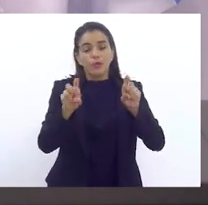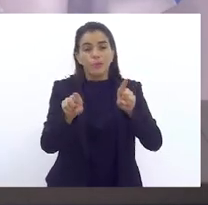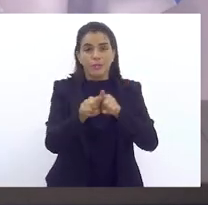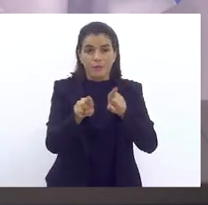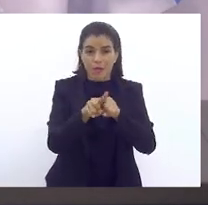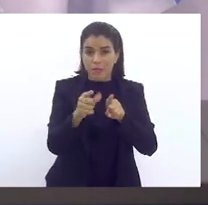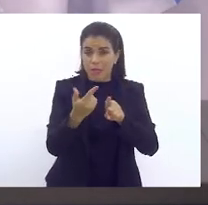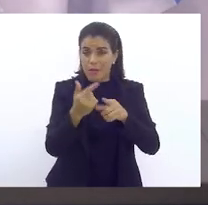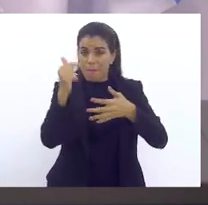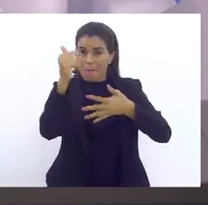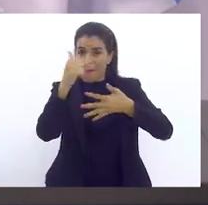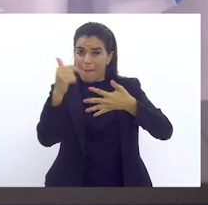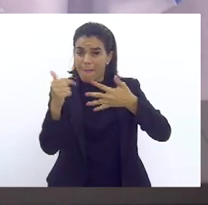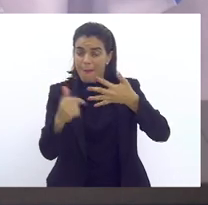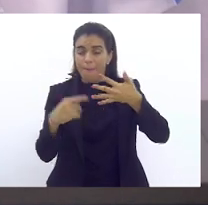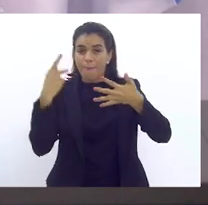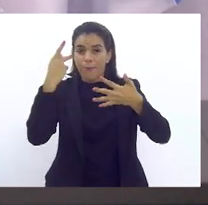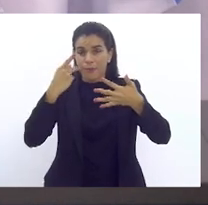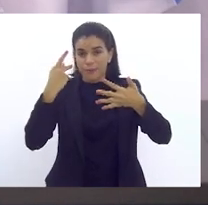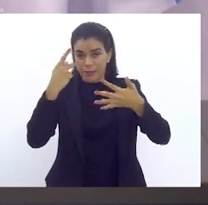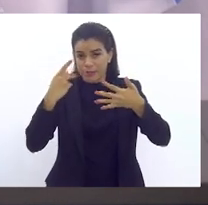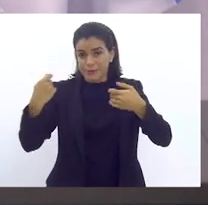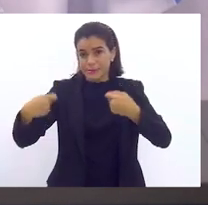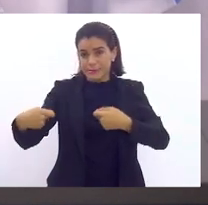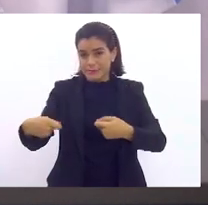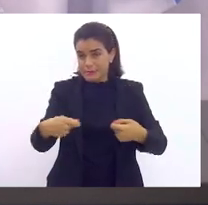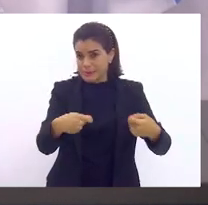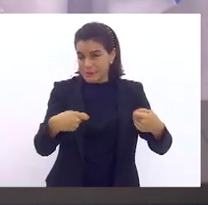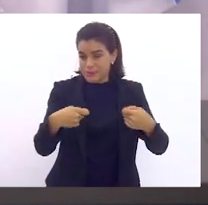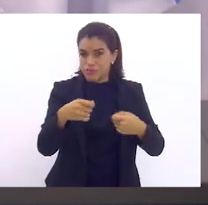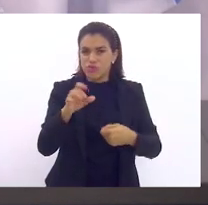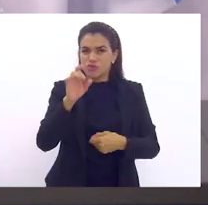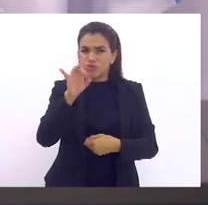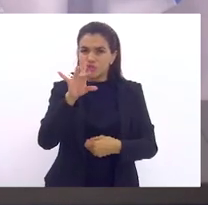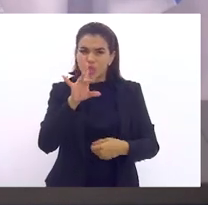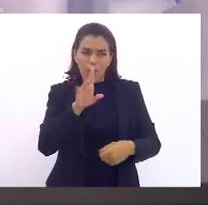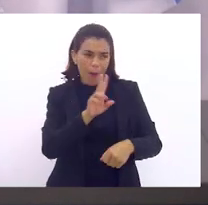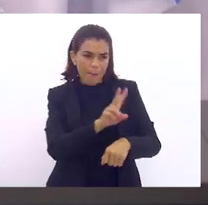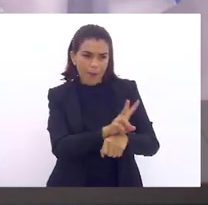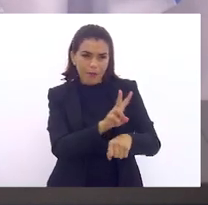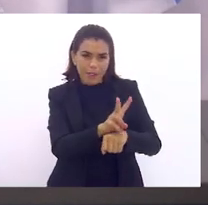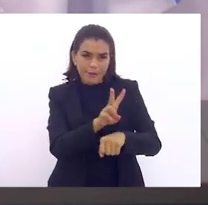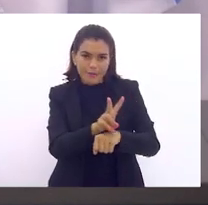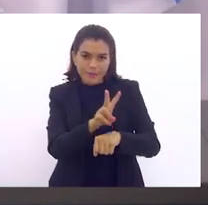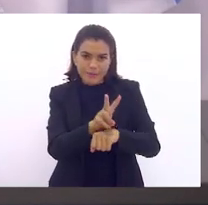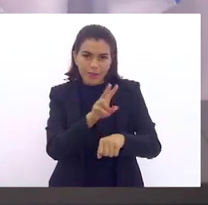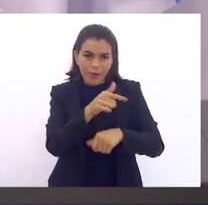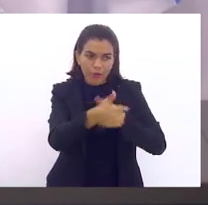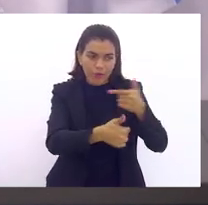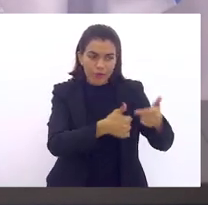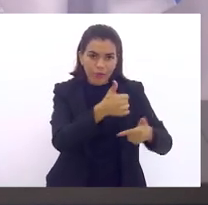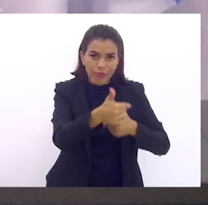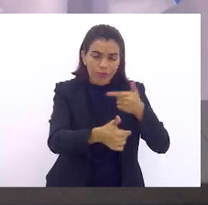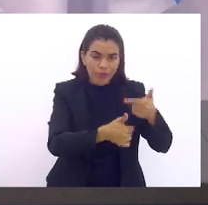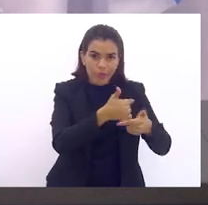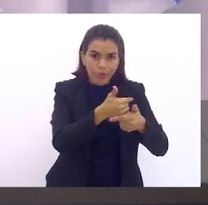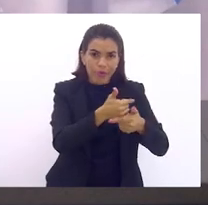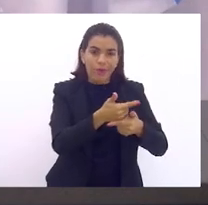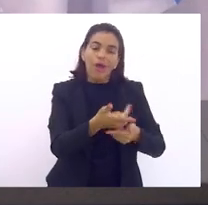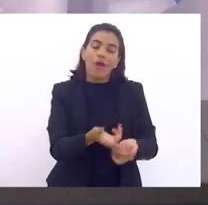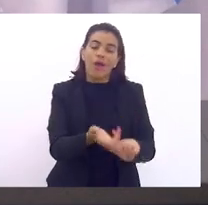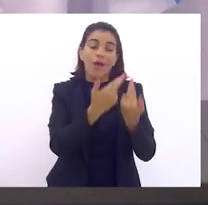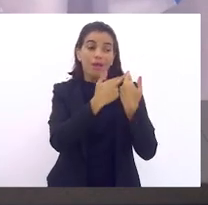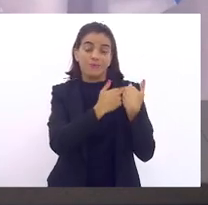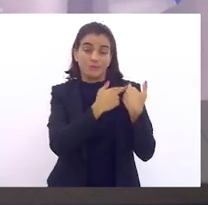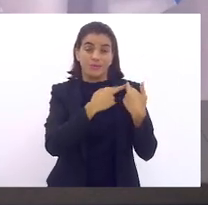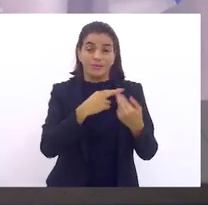a gente sabe que as mulheres que não é só a rede de proteção funcionando é obrigado é é a obrigação do estado